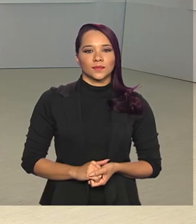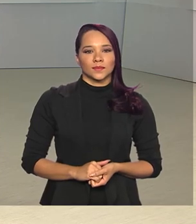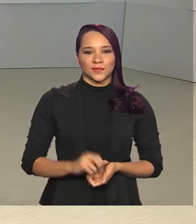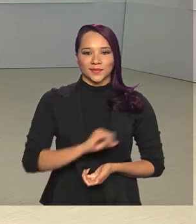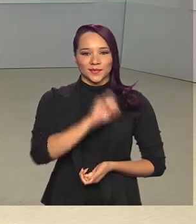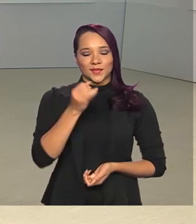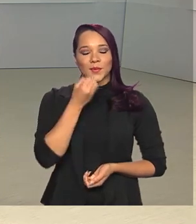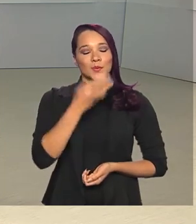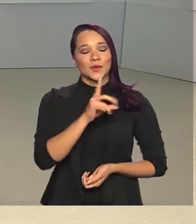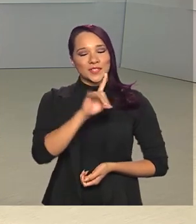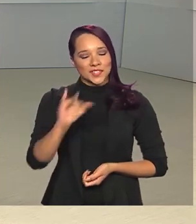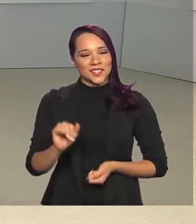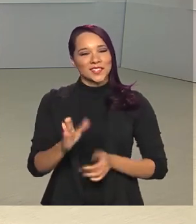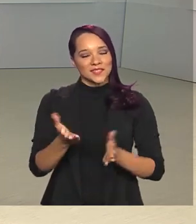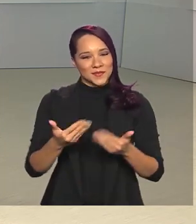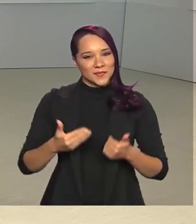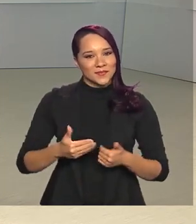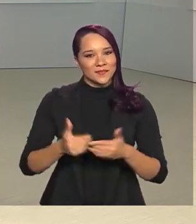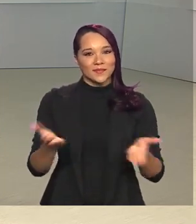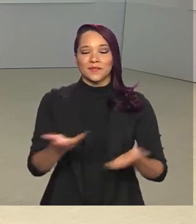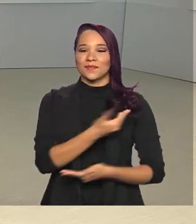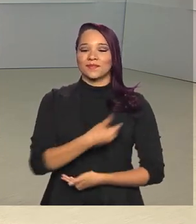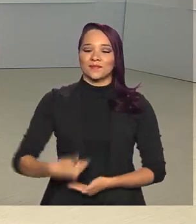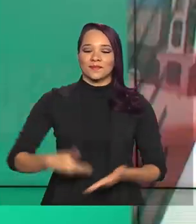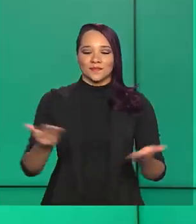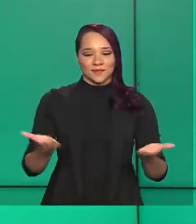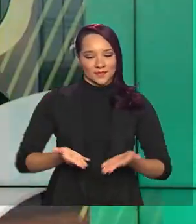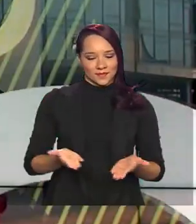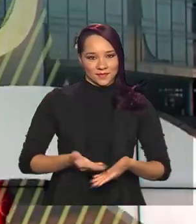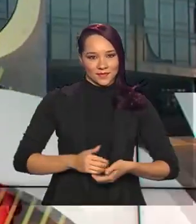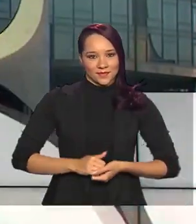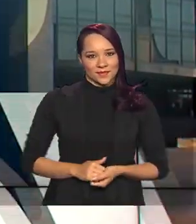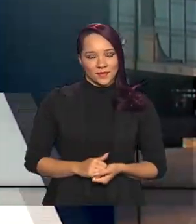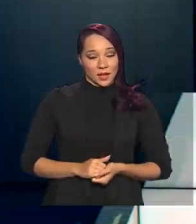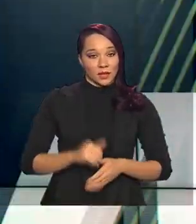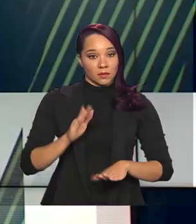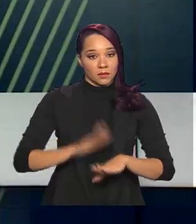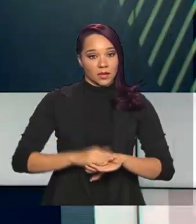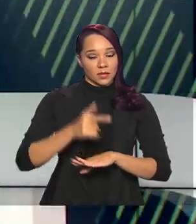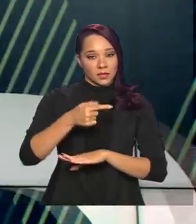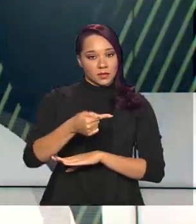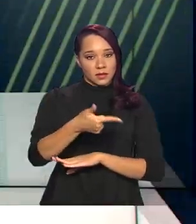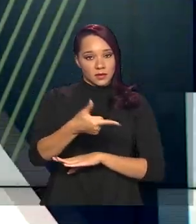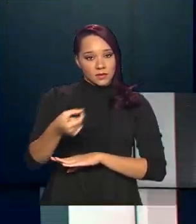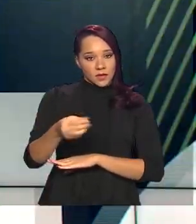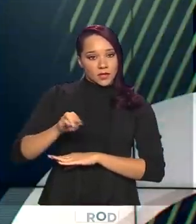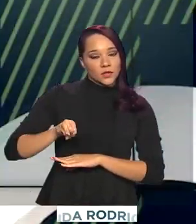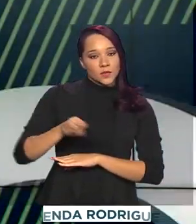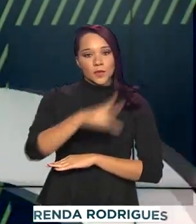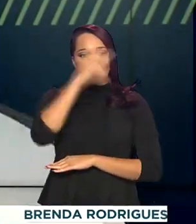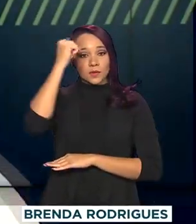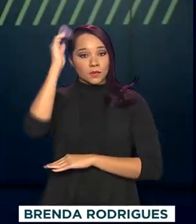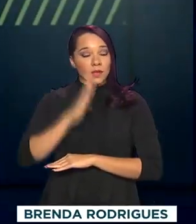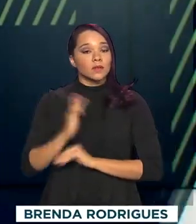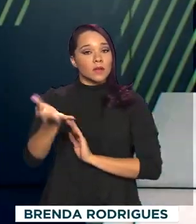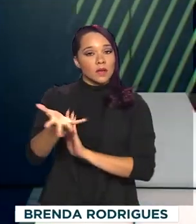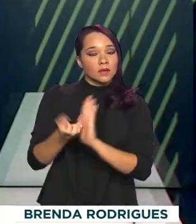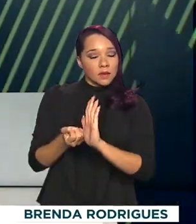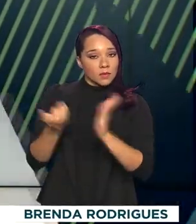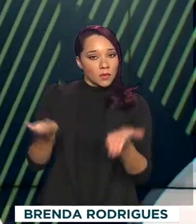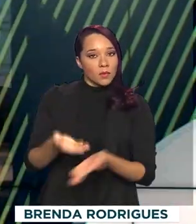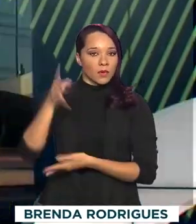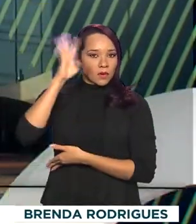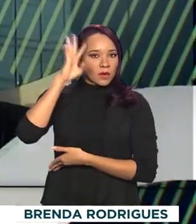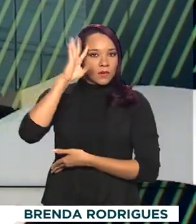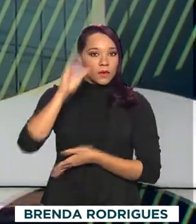Olá, bom dia! Estamos no ar com o Governo Agora. Mais de 720 mil brasileiros recebem nesta quarta